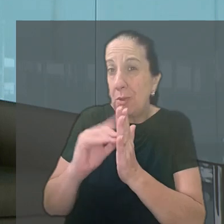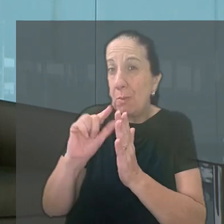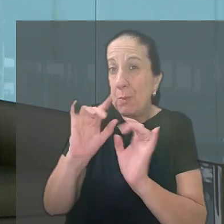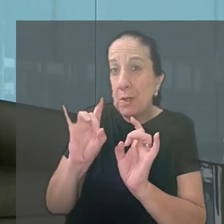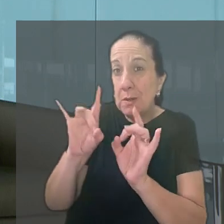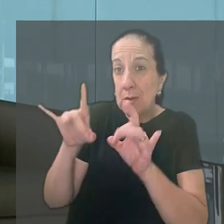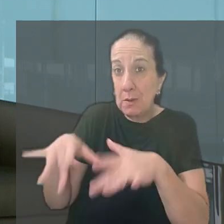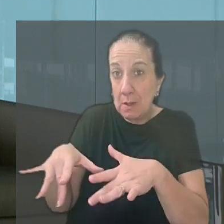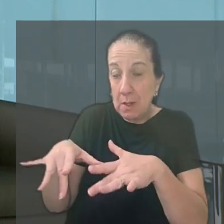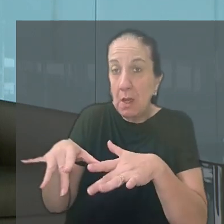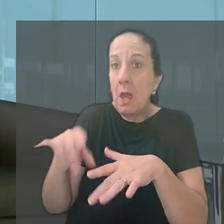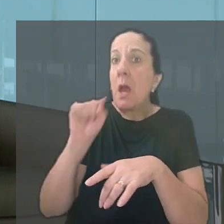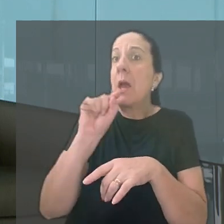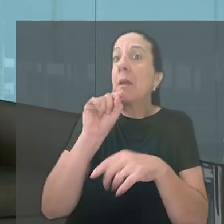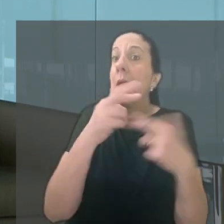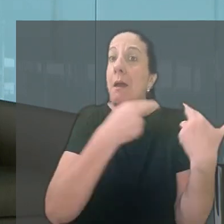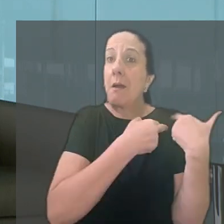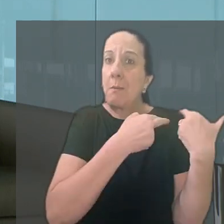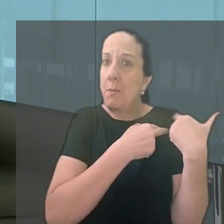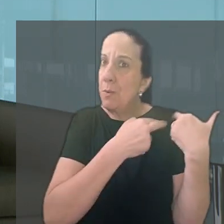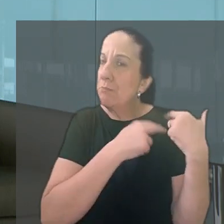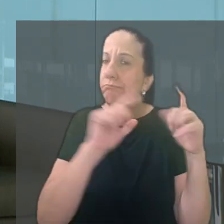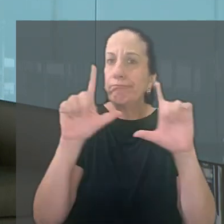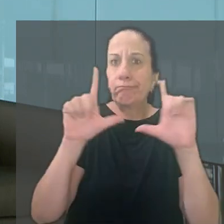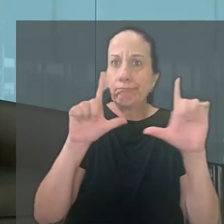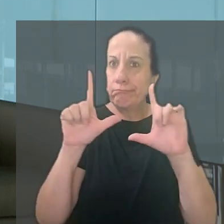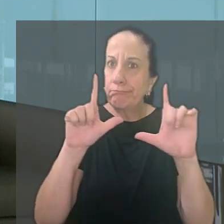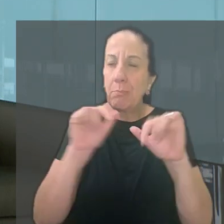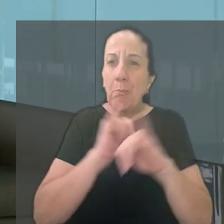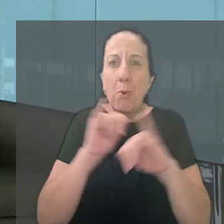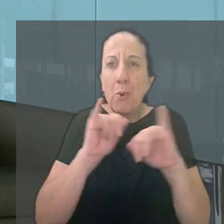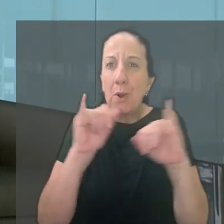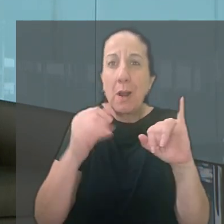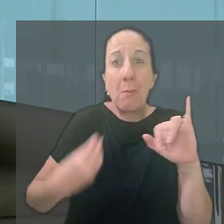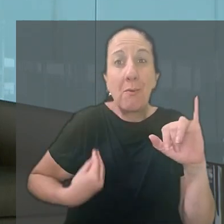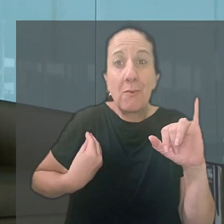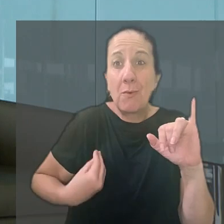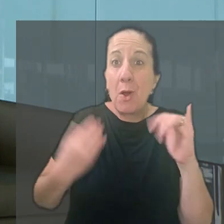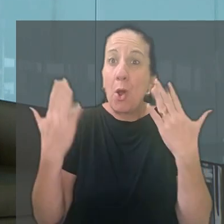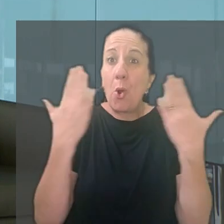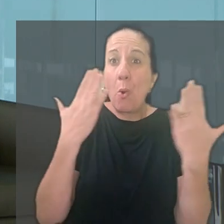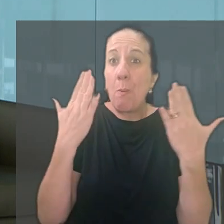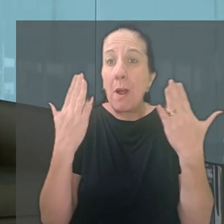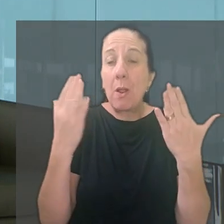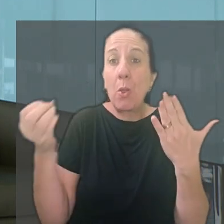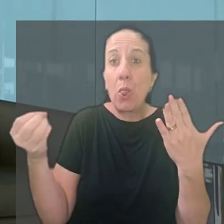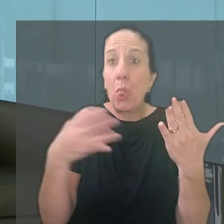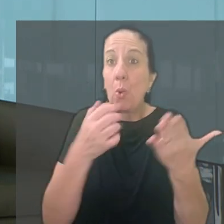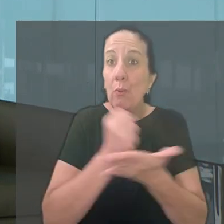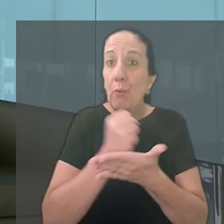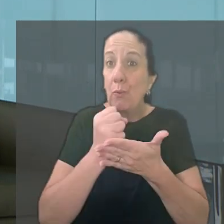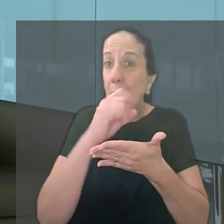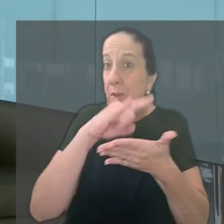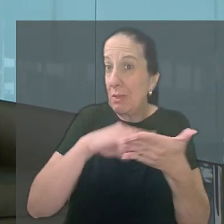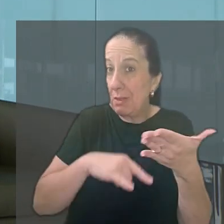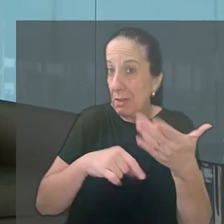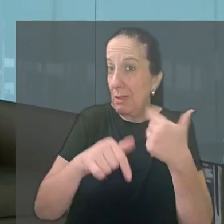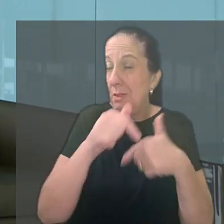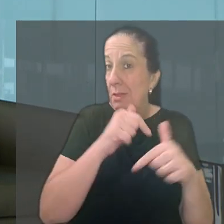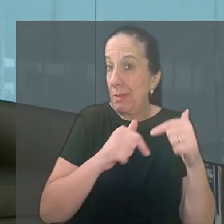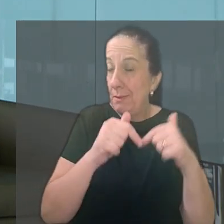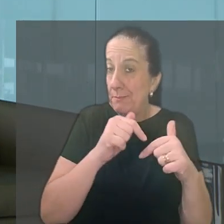ser dispensada, o dono da emissora, durante um programa ao vivo, a comparou com a nova contratada para a